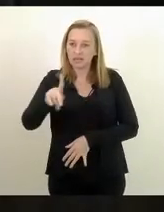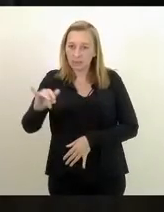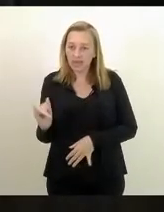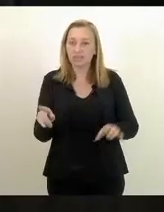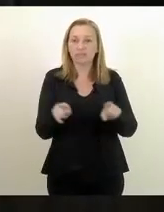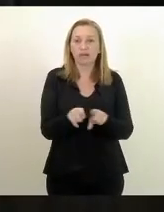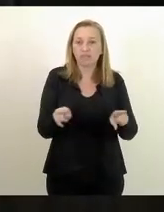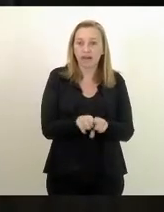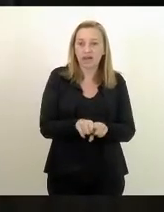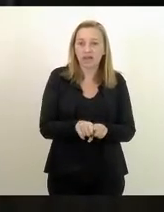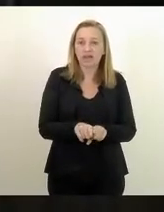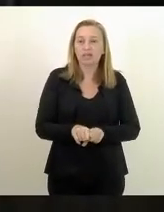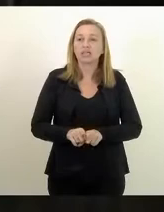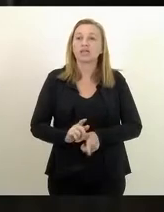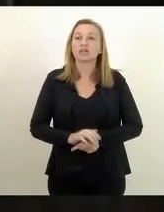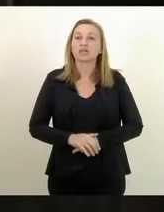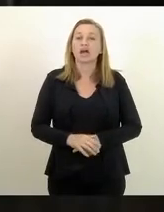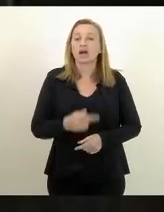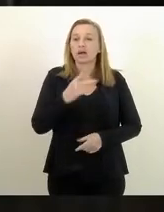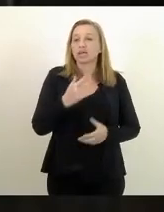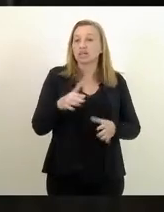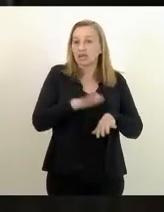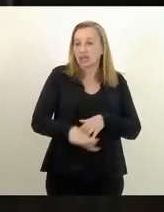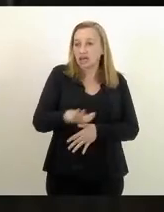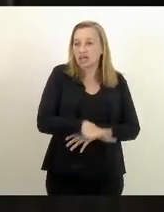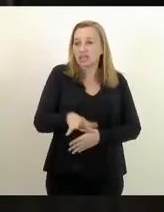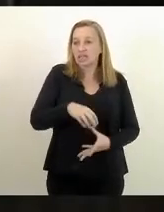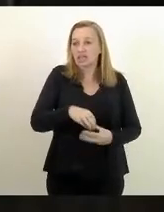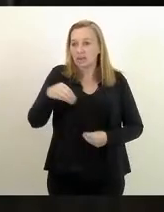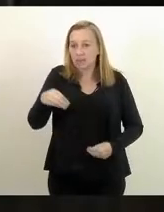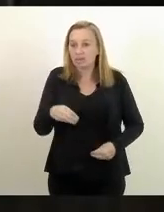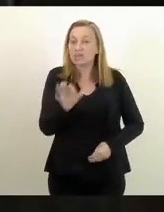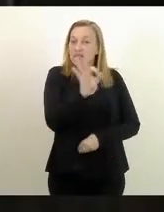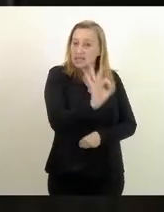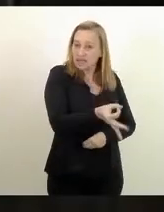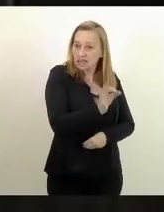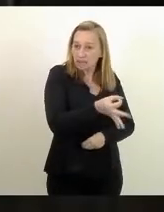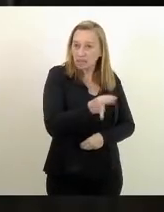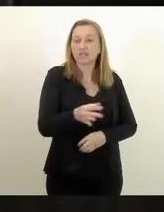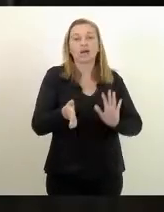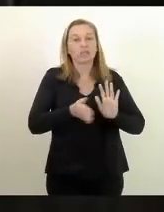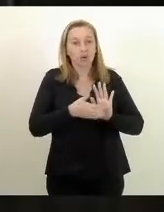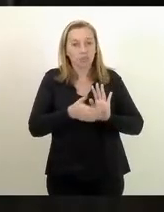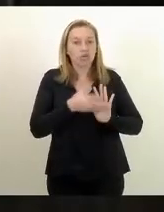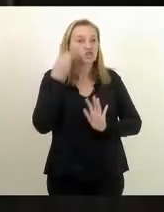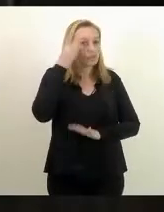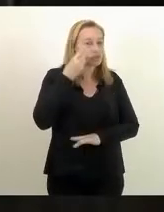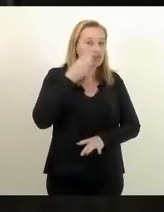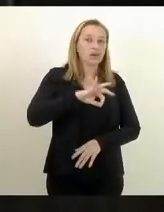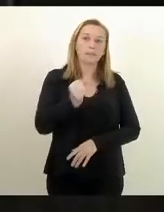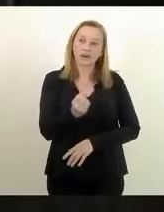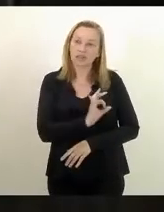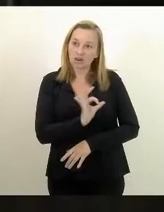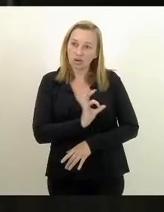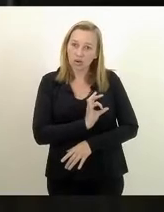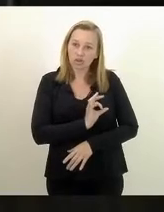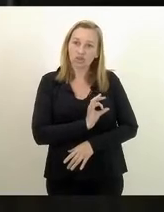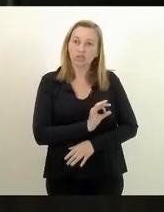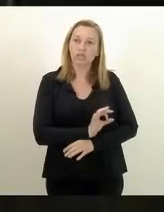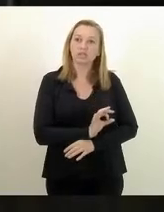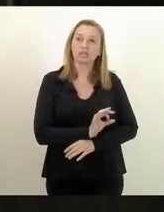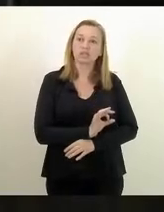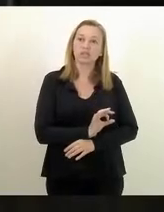também, de crianças desaparecidas e, de fato, a proposta da deputada Marta Rocha é